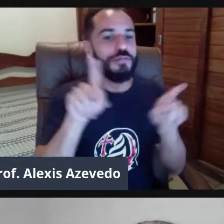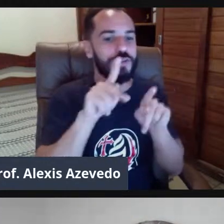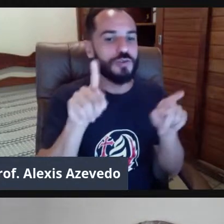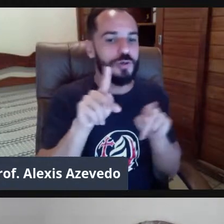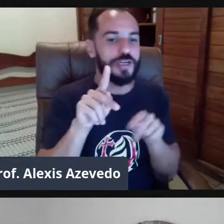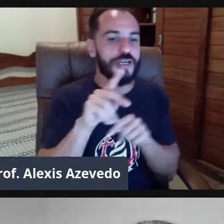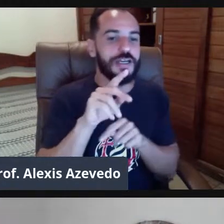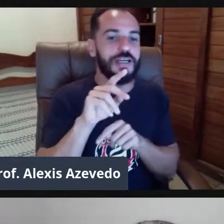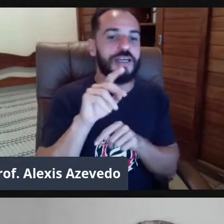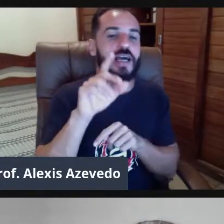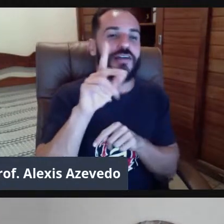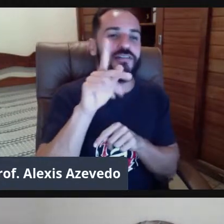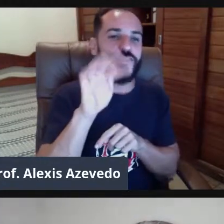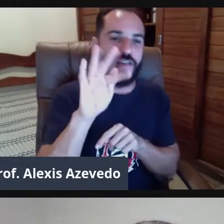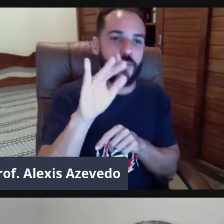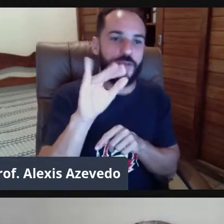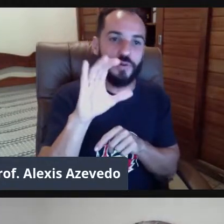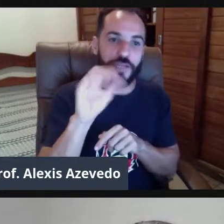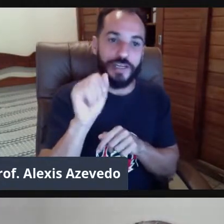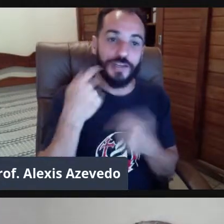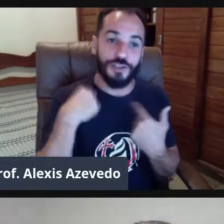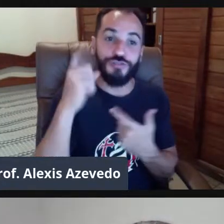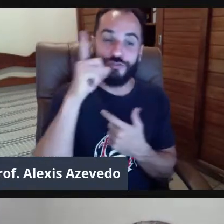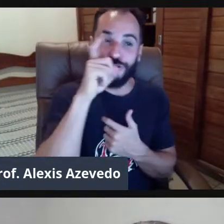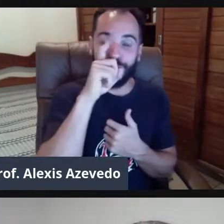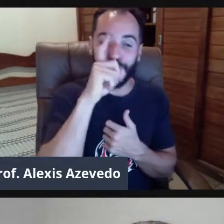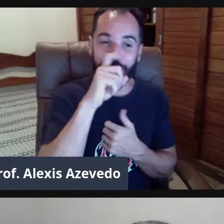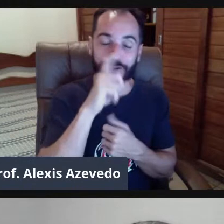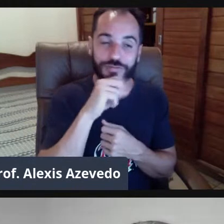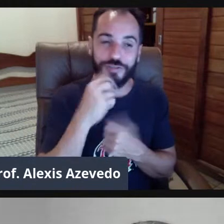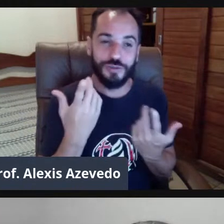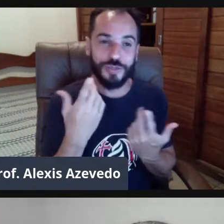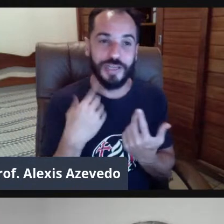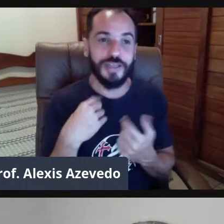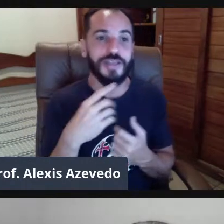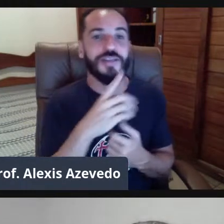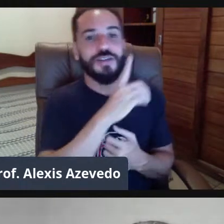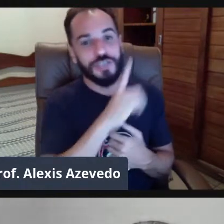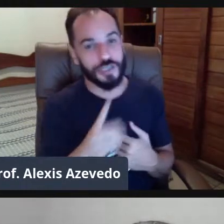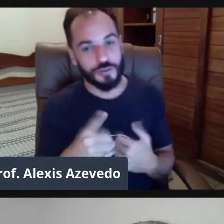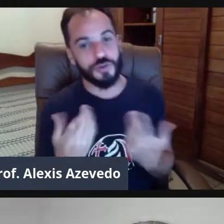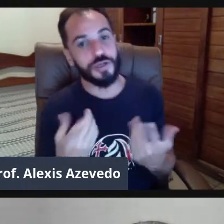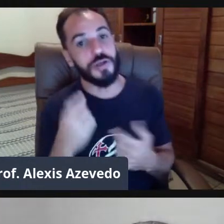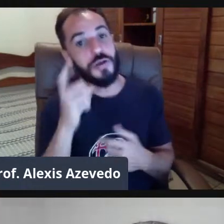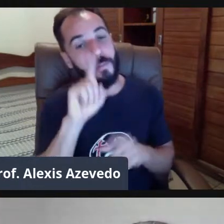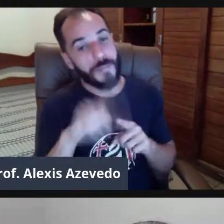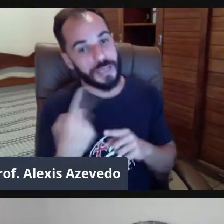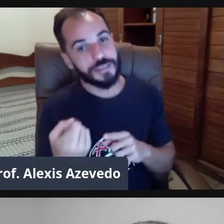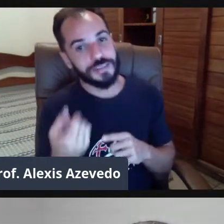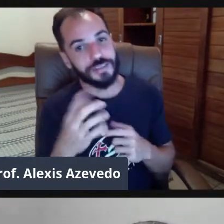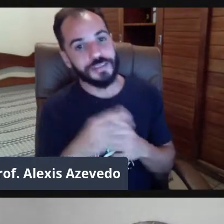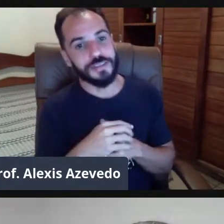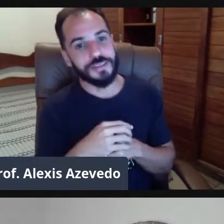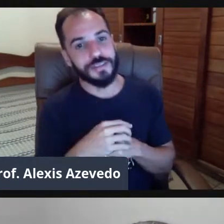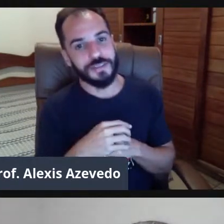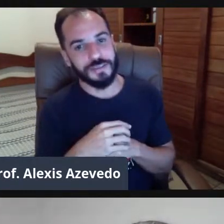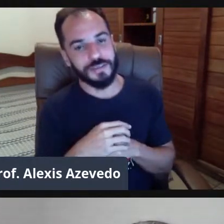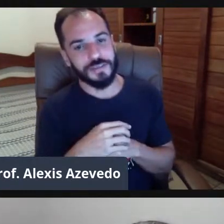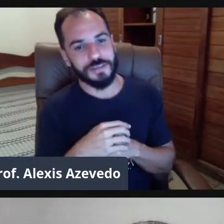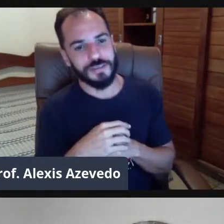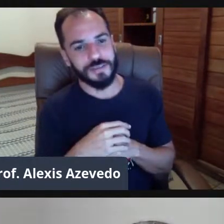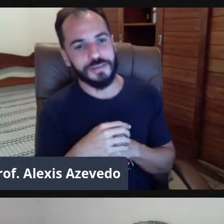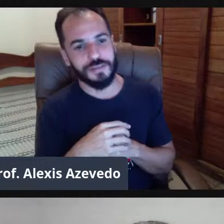com as carências, as precariedades, que a escola do Estado, né, principalmente, oferece. Né?